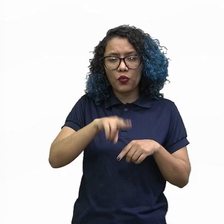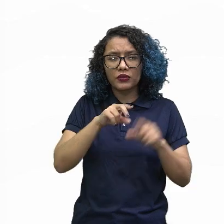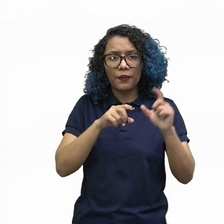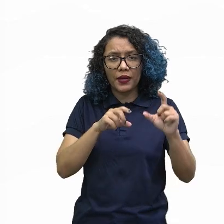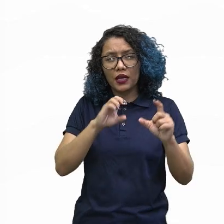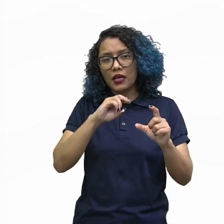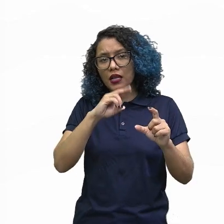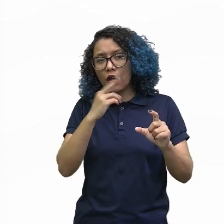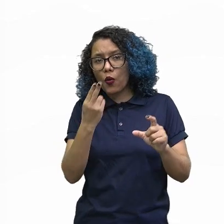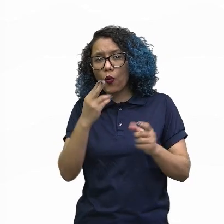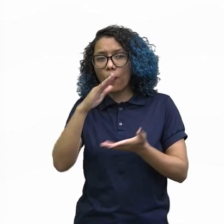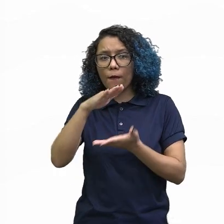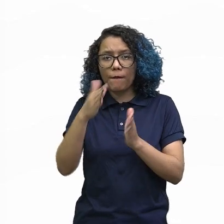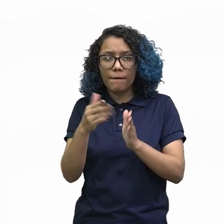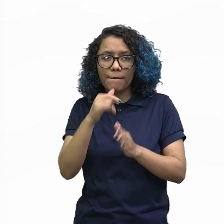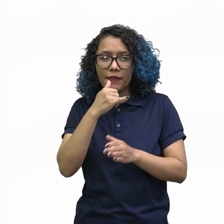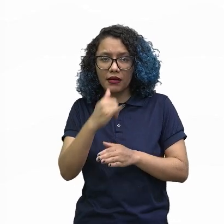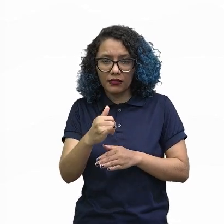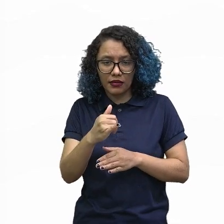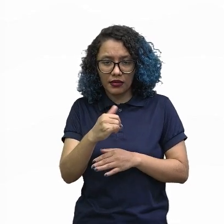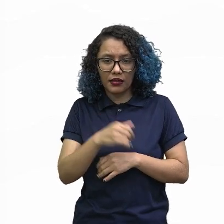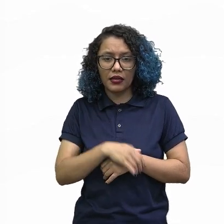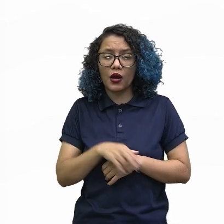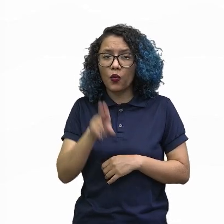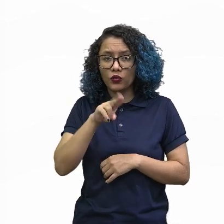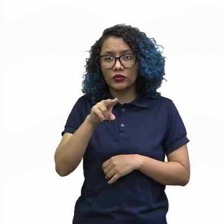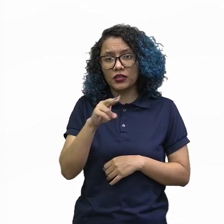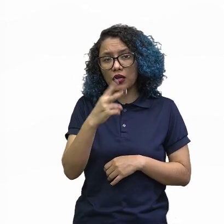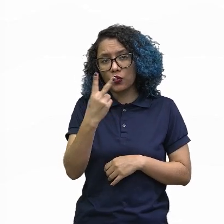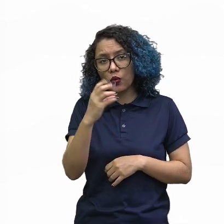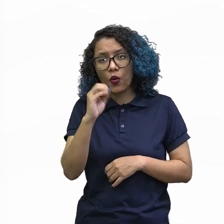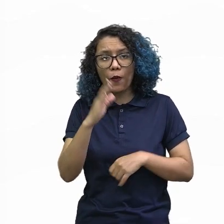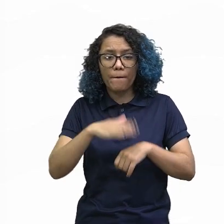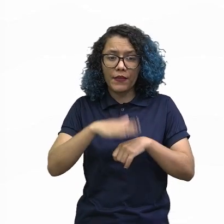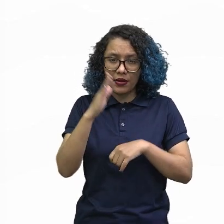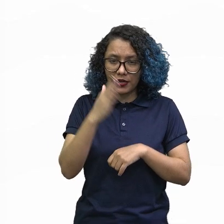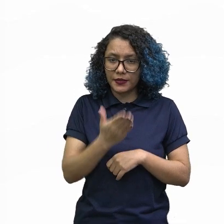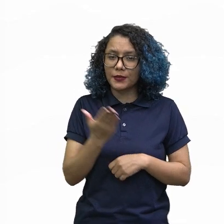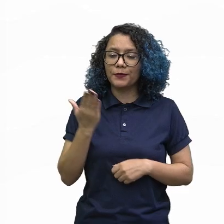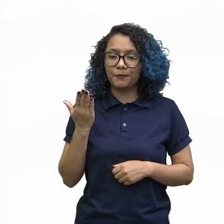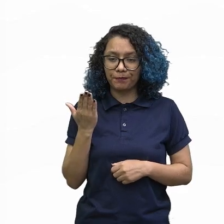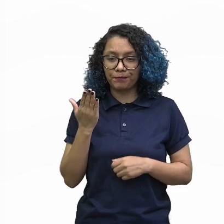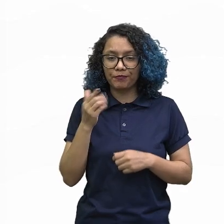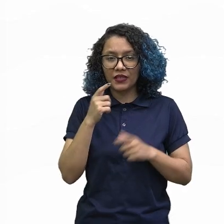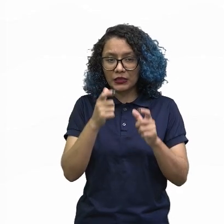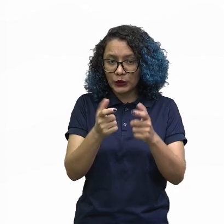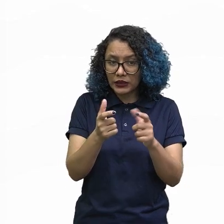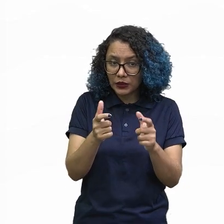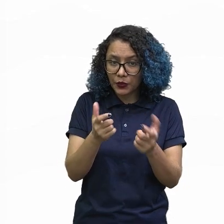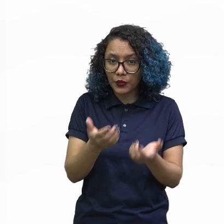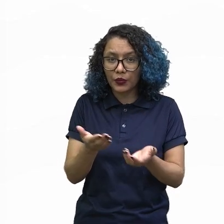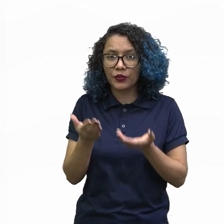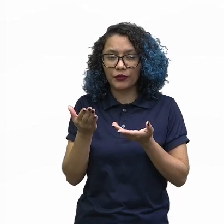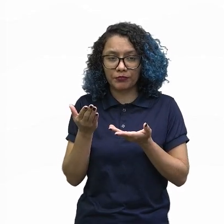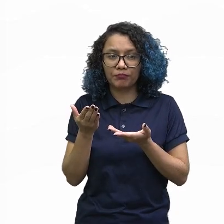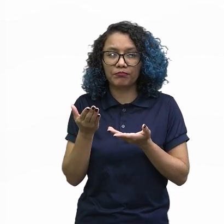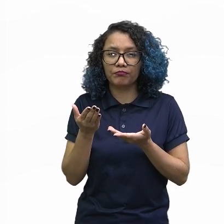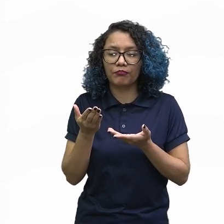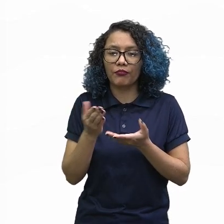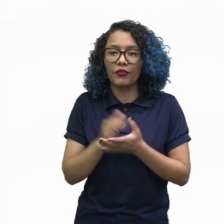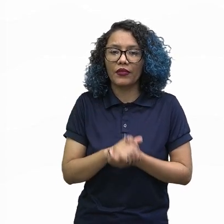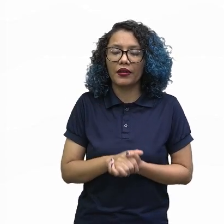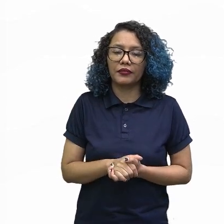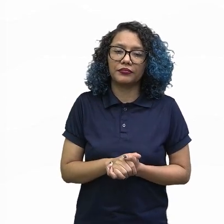os casos usam-se duas ou mais pilhas. Como você vê aí na imagem, nesse pequeno circuito, nós estamos usando